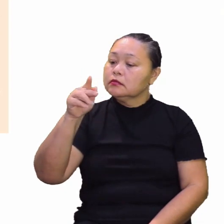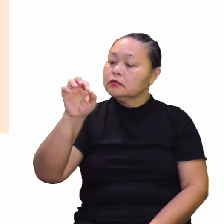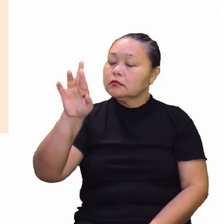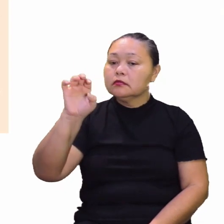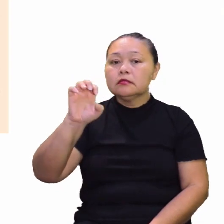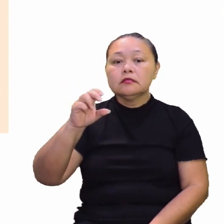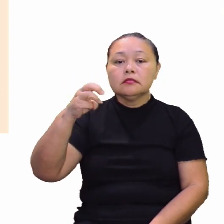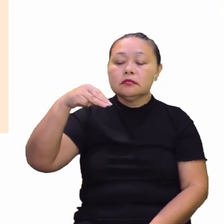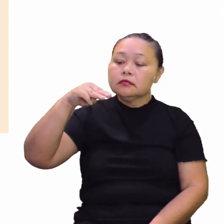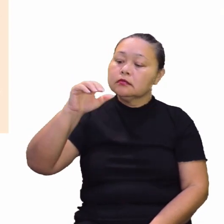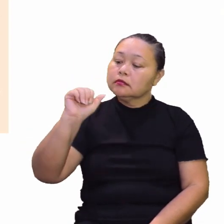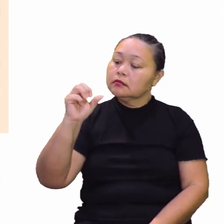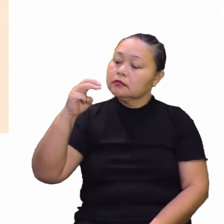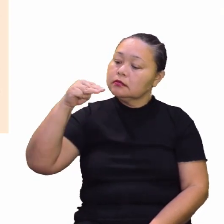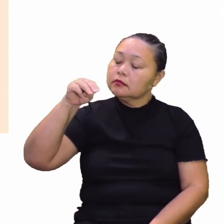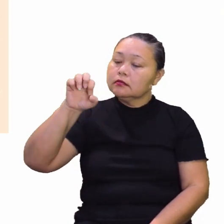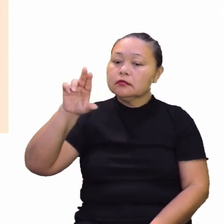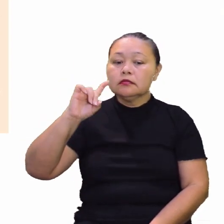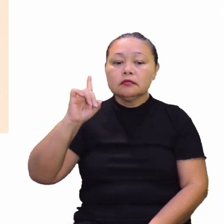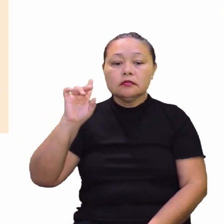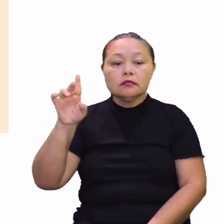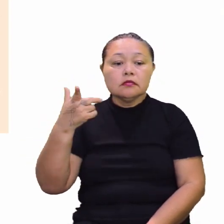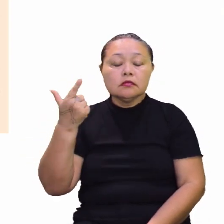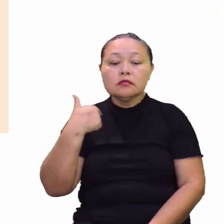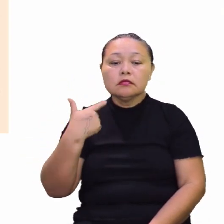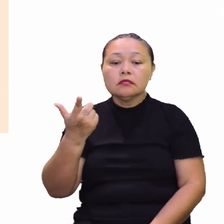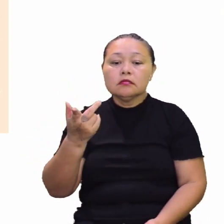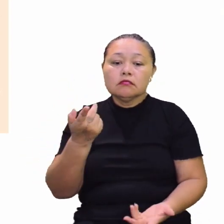muito tímida. O fluxo nela é